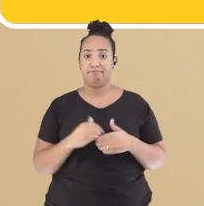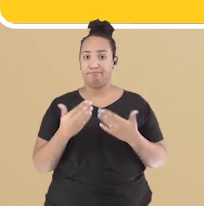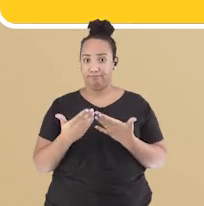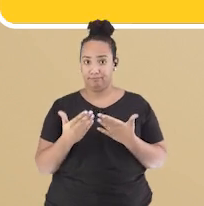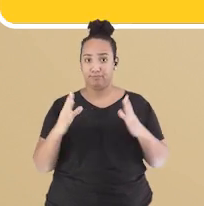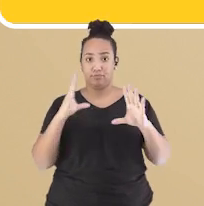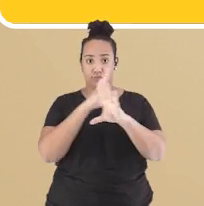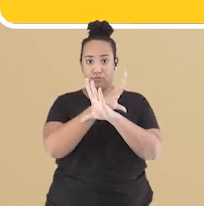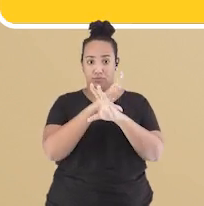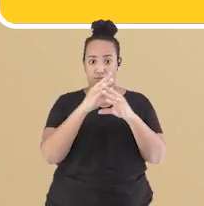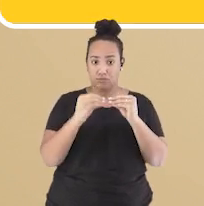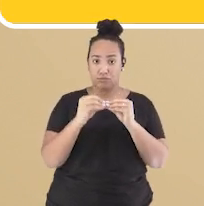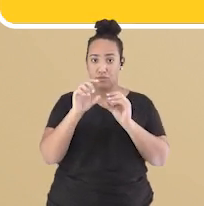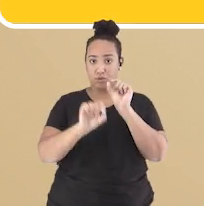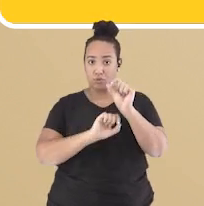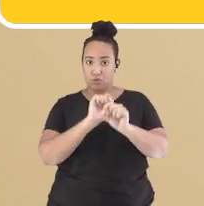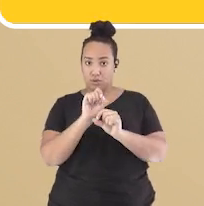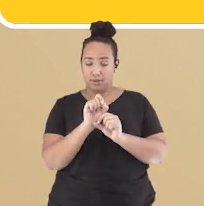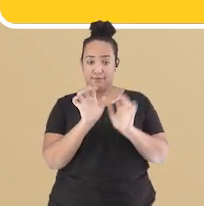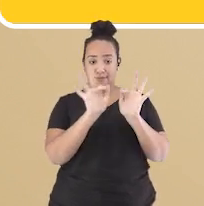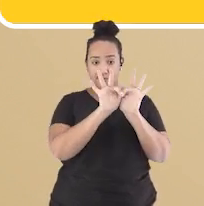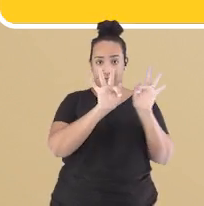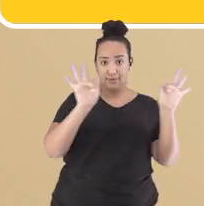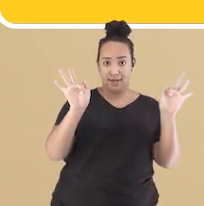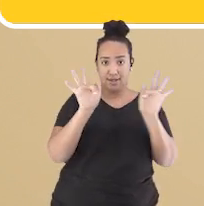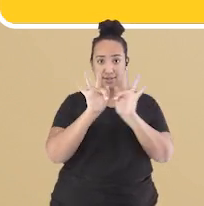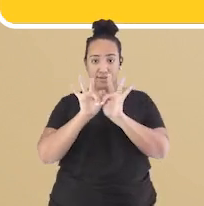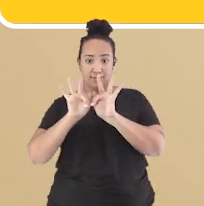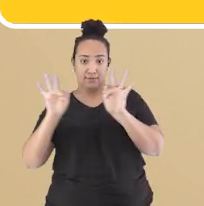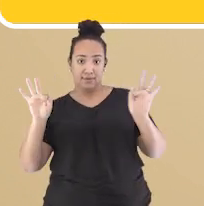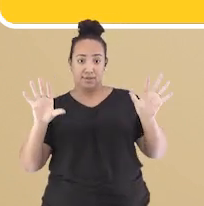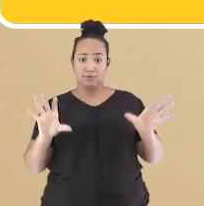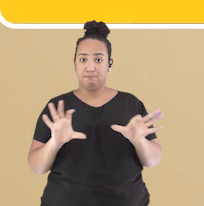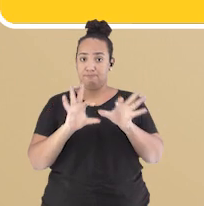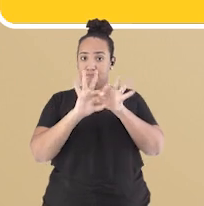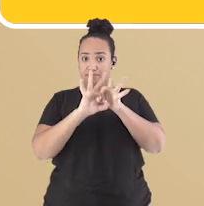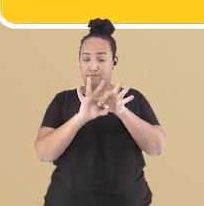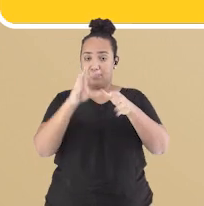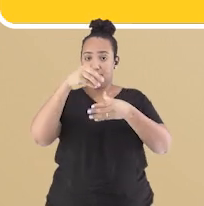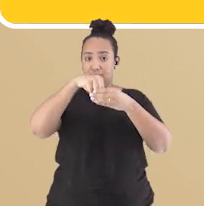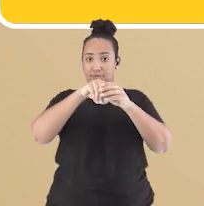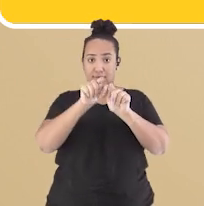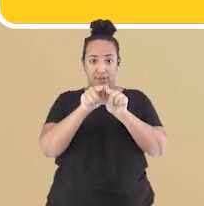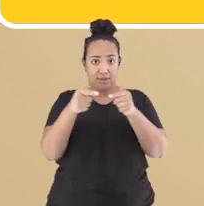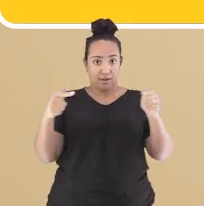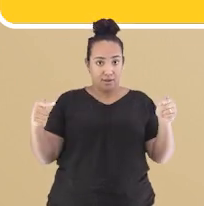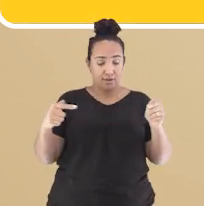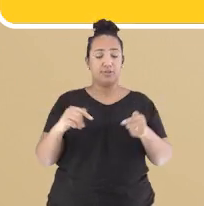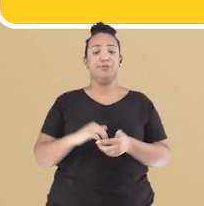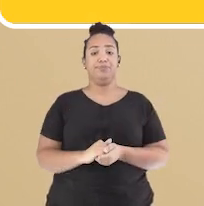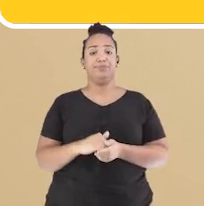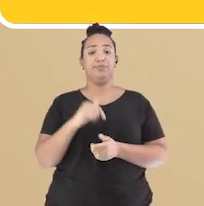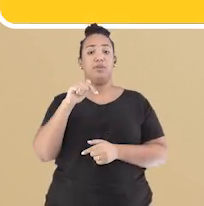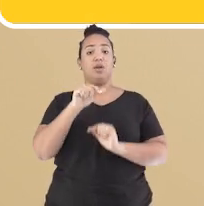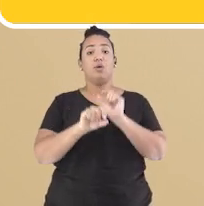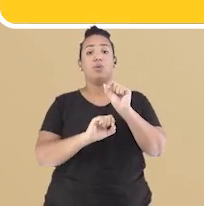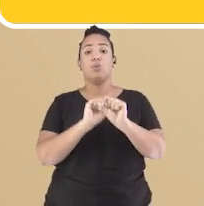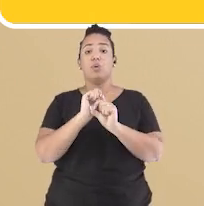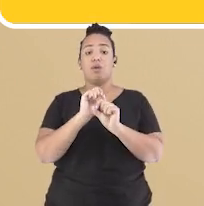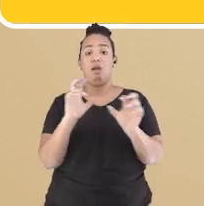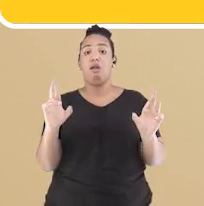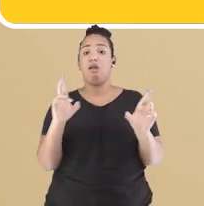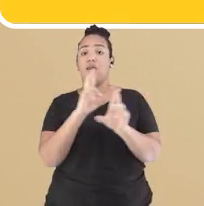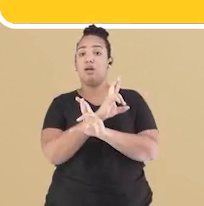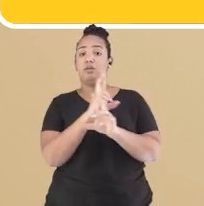que liga duas orações ou palavras com o mesmo valor gramatical. Ela auxilia a estabelecer uma